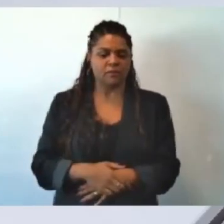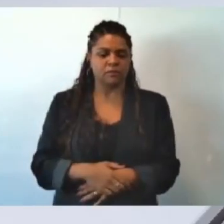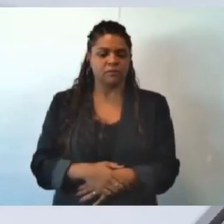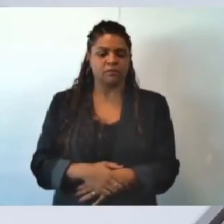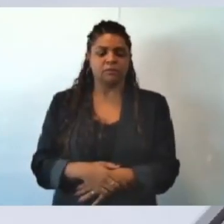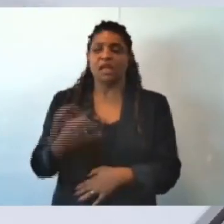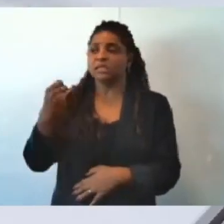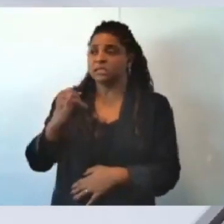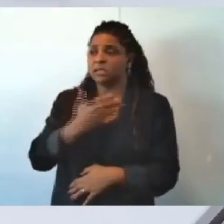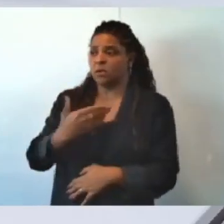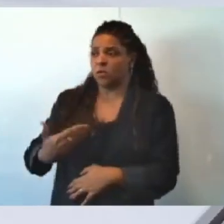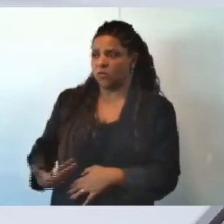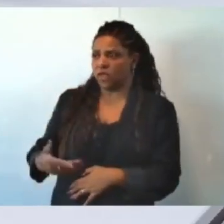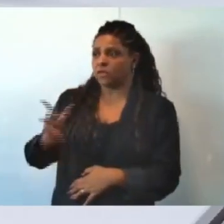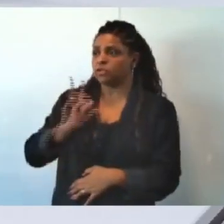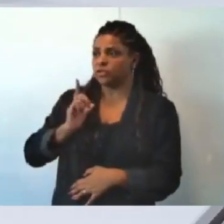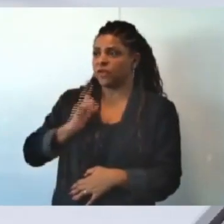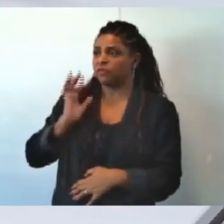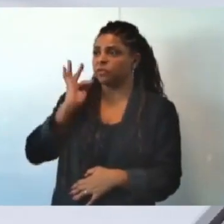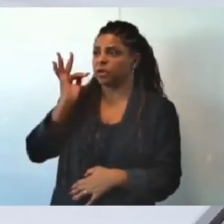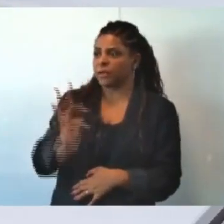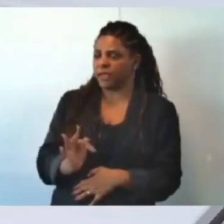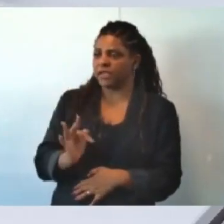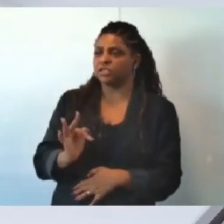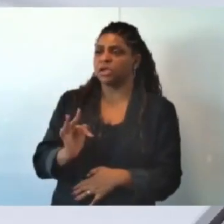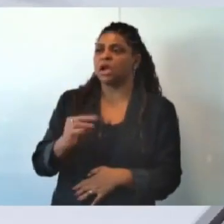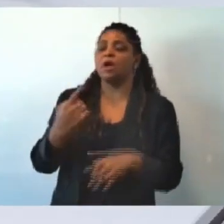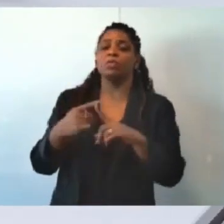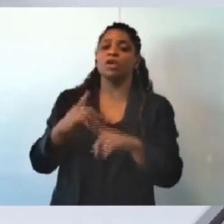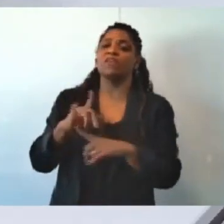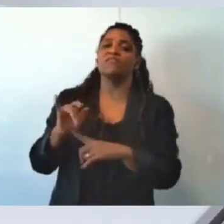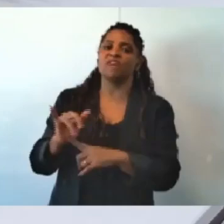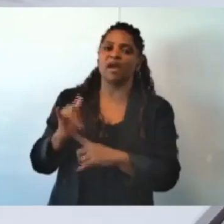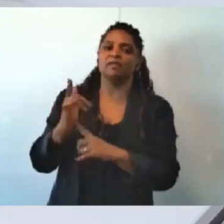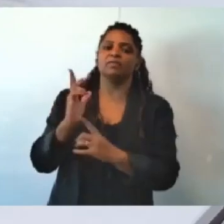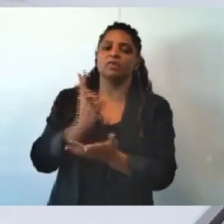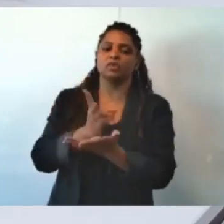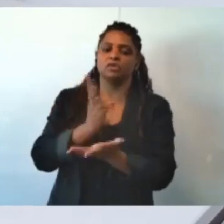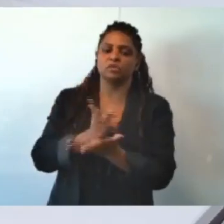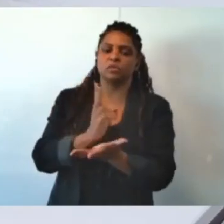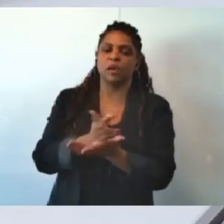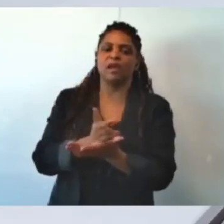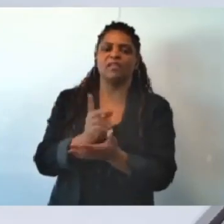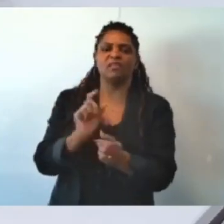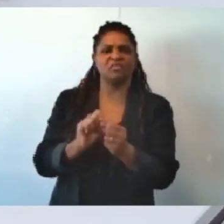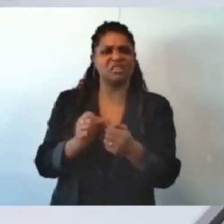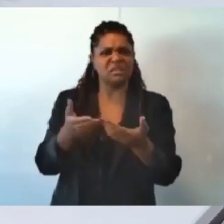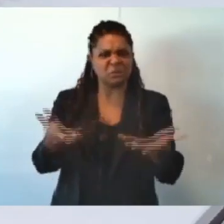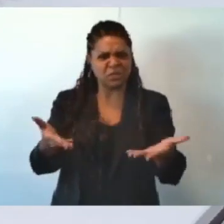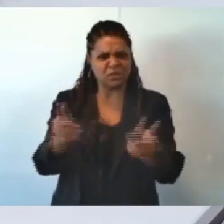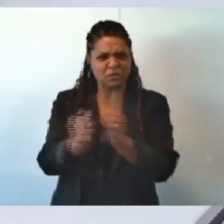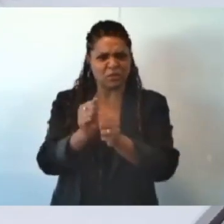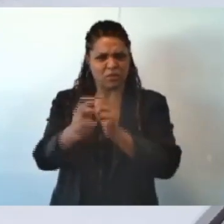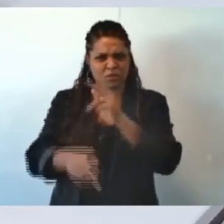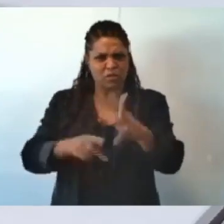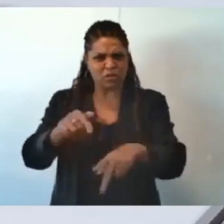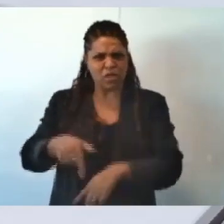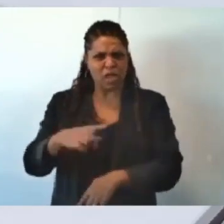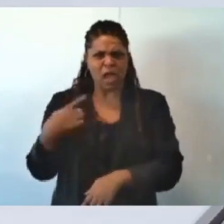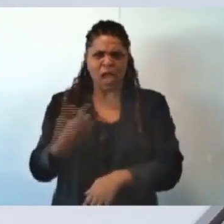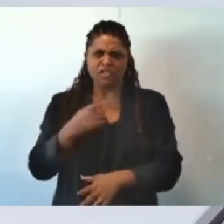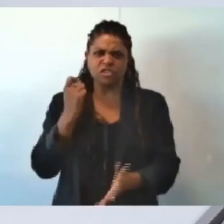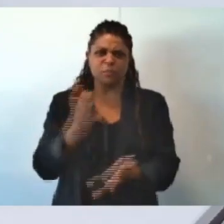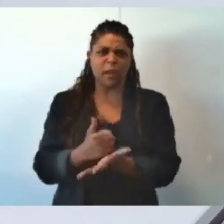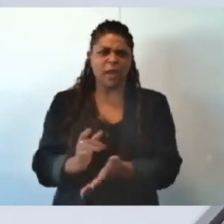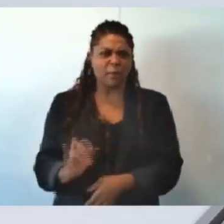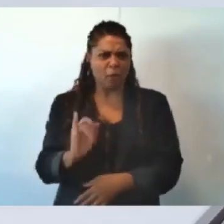tiver, futuramente, ele vai continuar, né, se o prefeito ganha, ele vai continuar fazendo isso com a população? Nós pagamos impostos também. E se ele